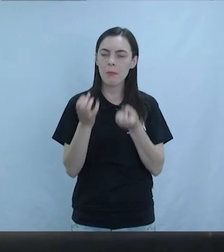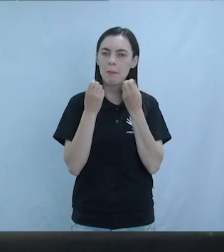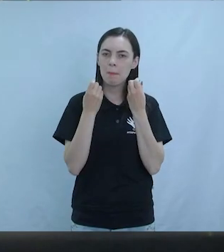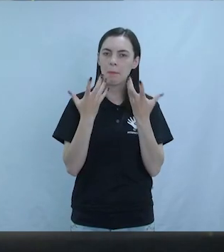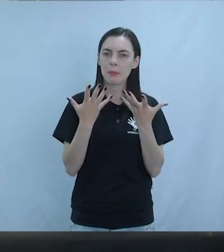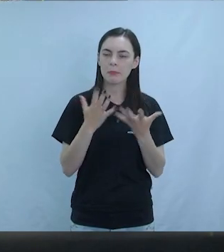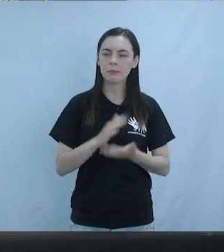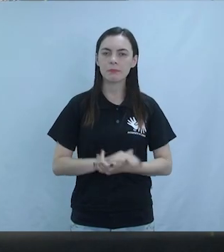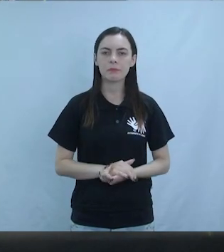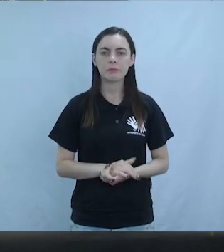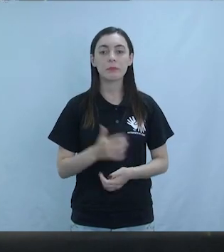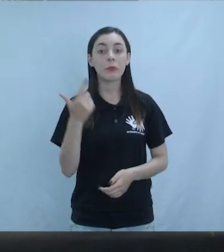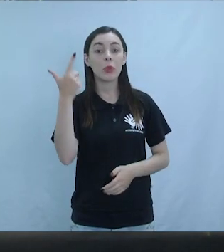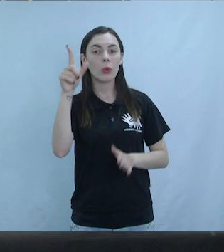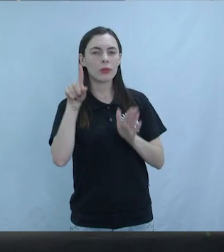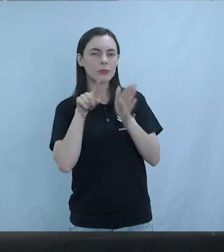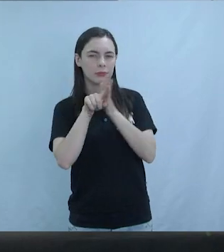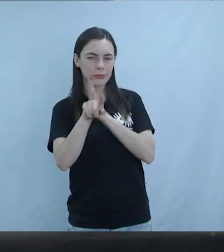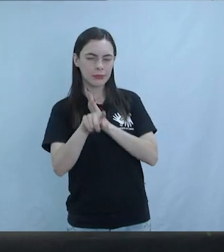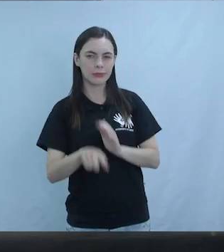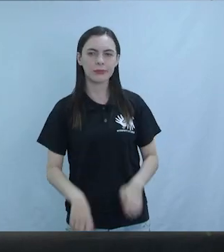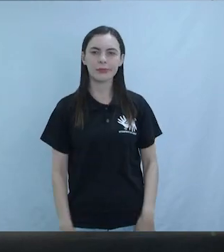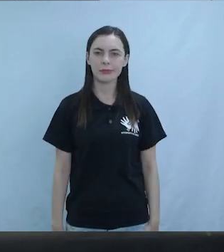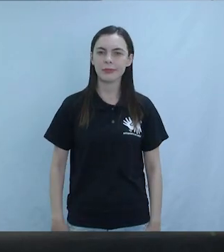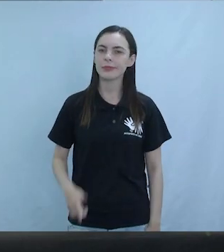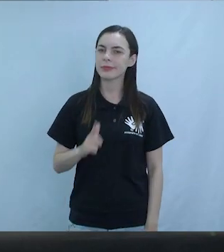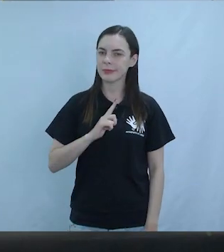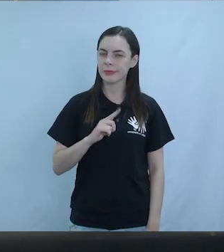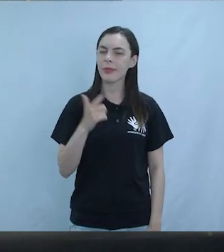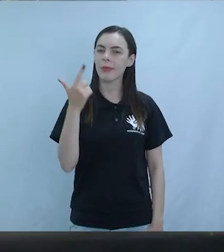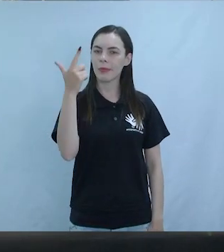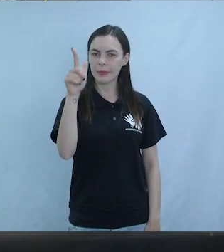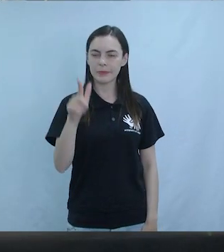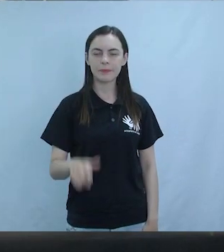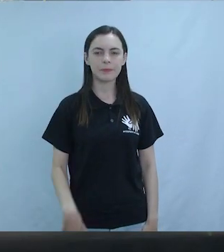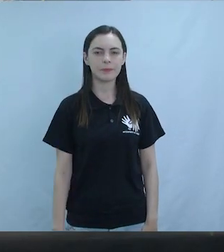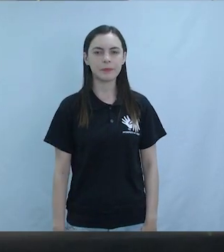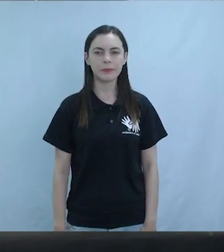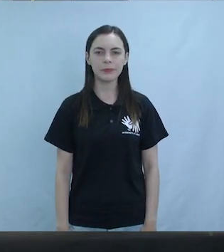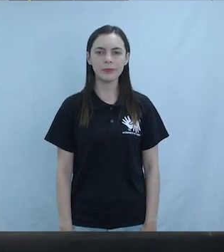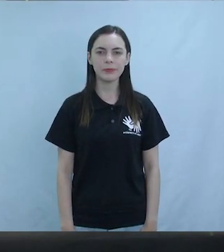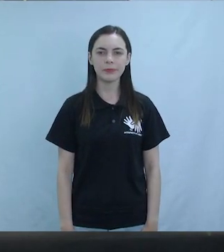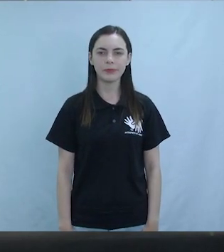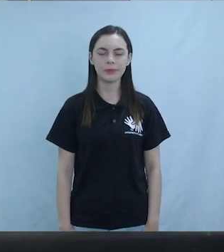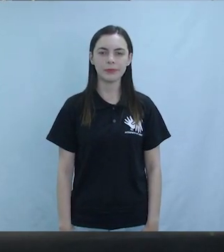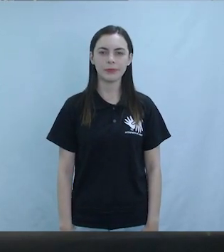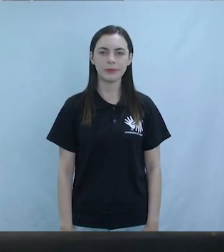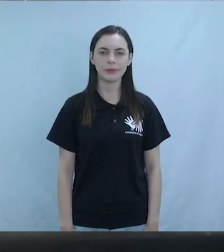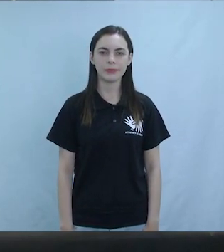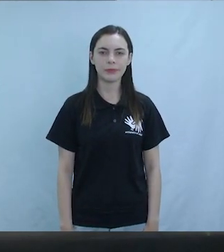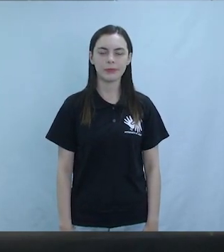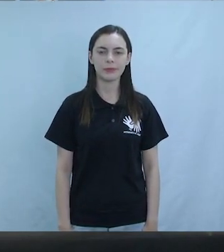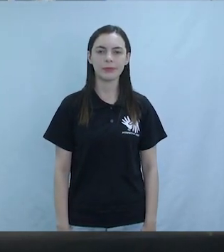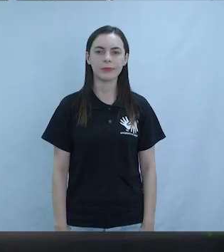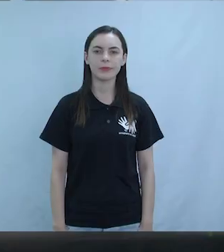muito bom. Vamos para a próxima questão, professora? Ah, tem mais uma. Tem mais uma.